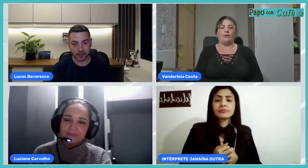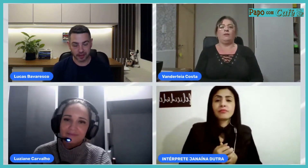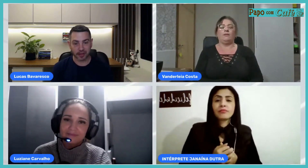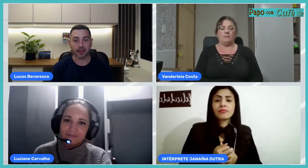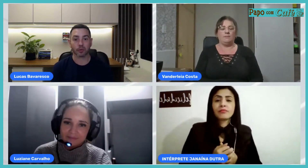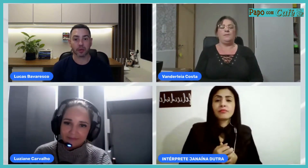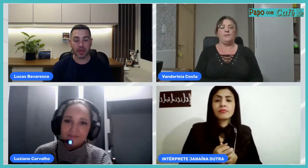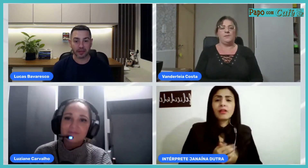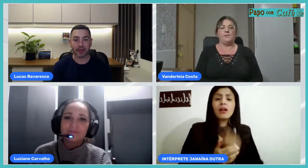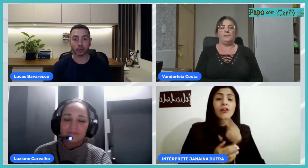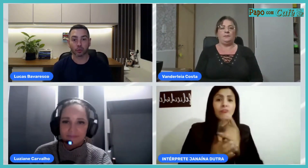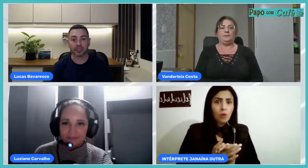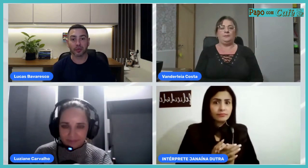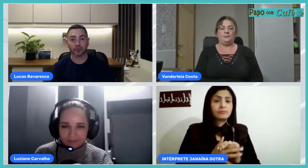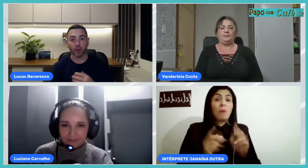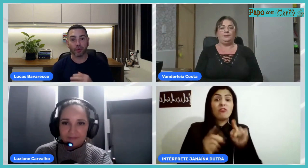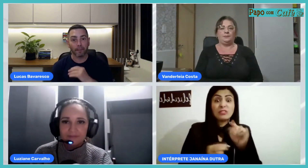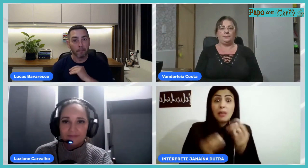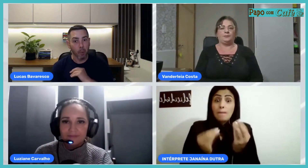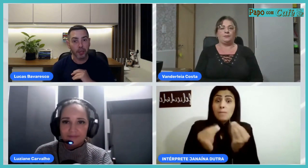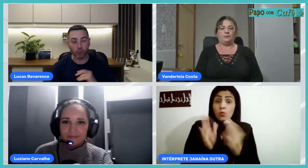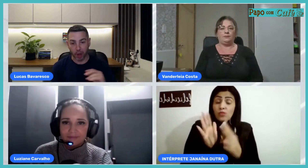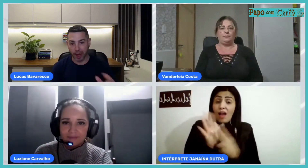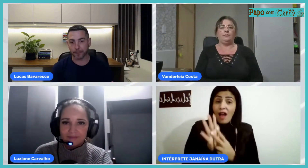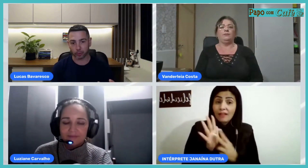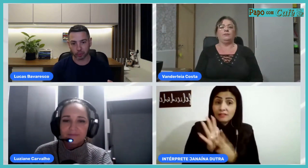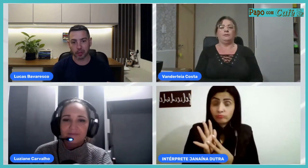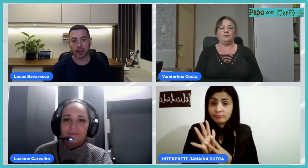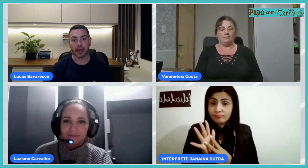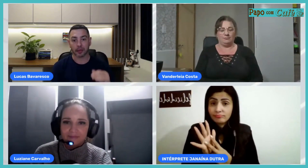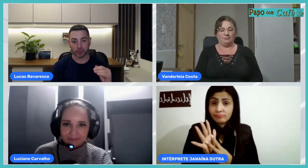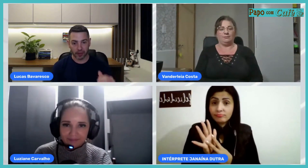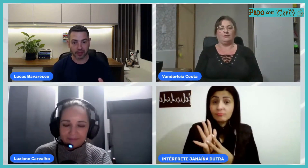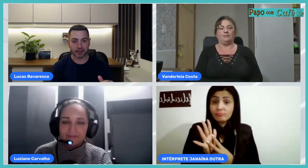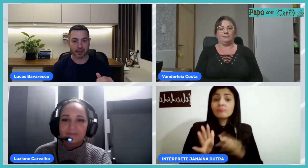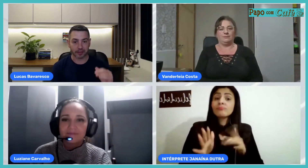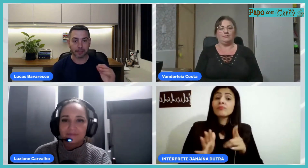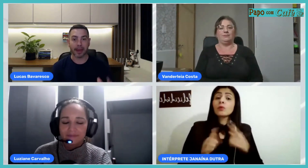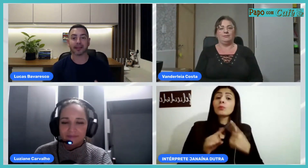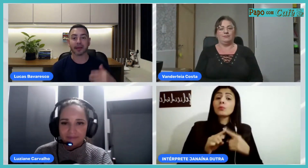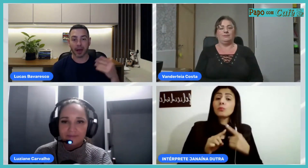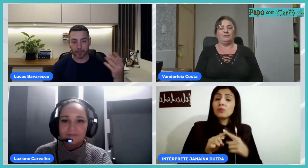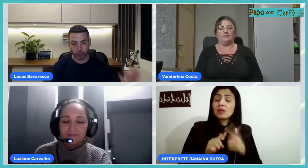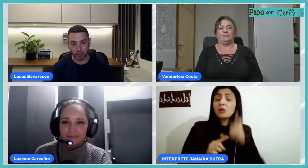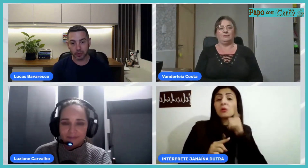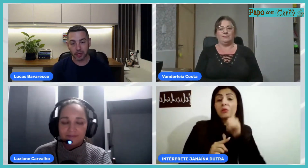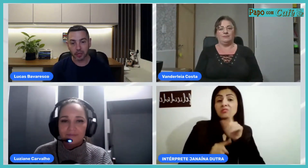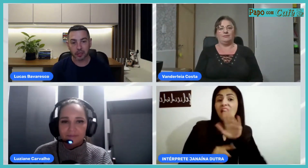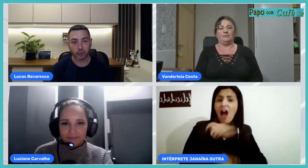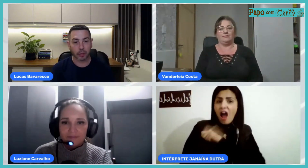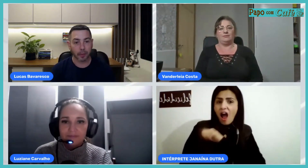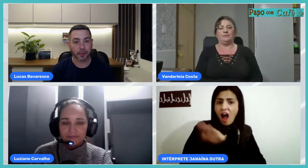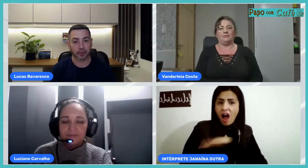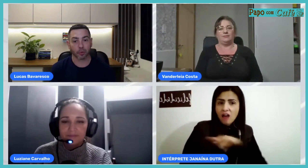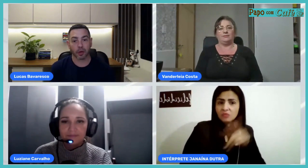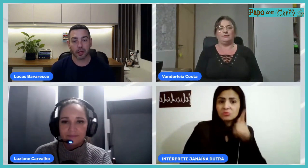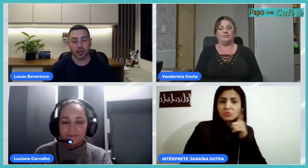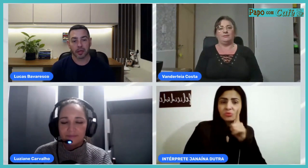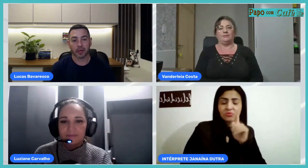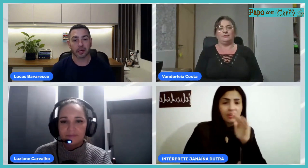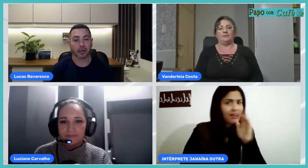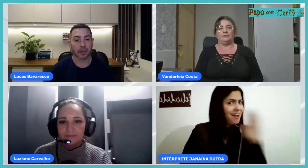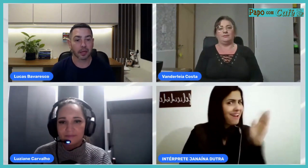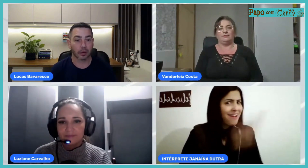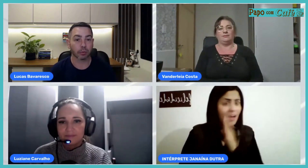consegue fazer com que esse aluno desenvolva muito rápido, às vezes até mais rápido do que uma